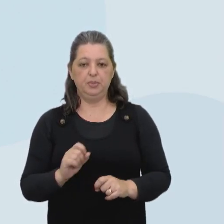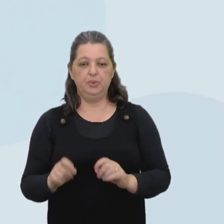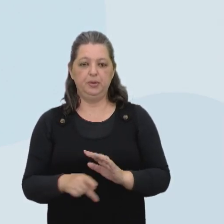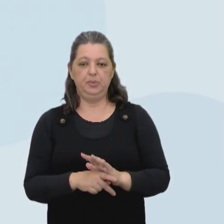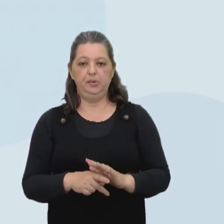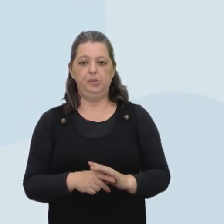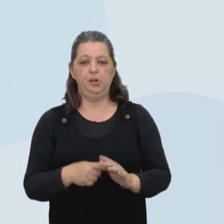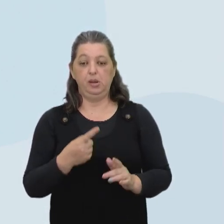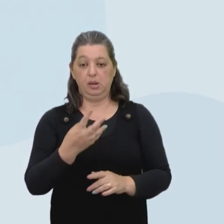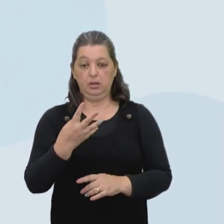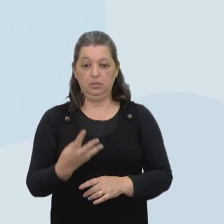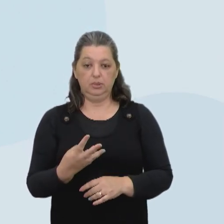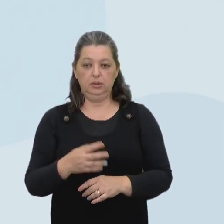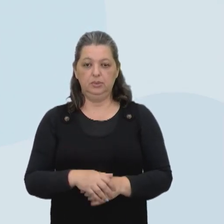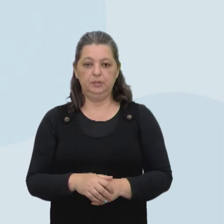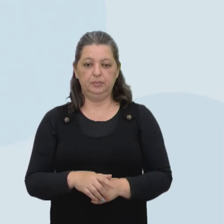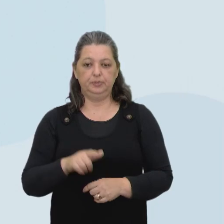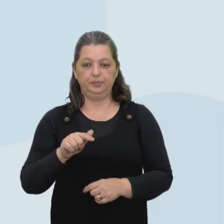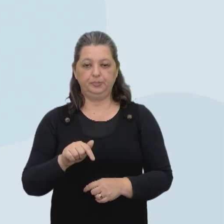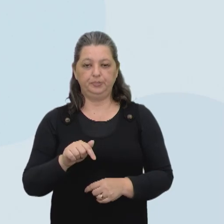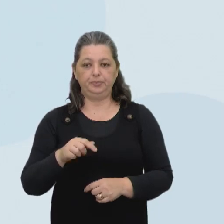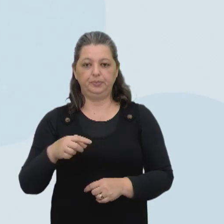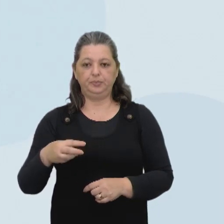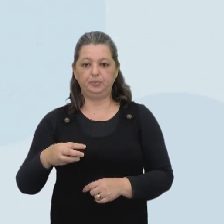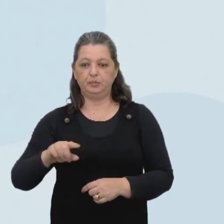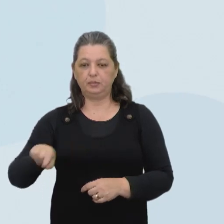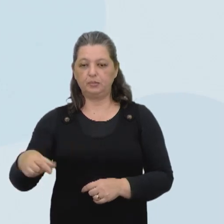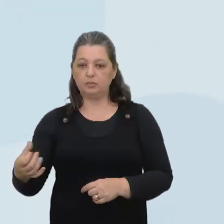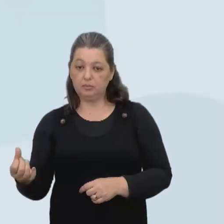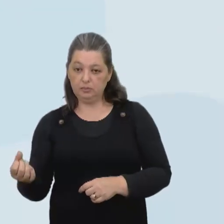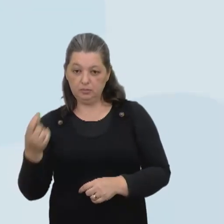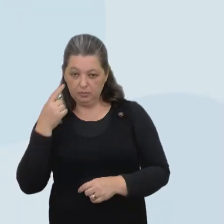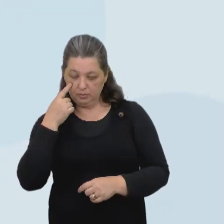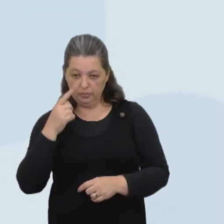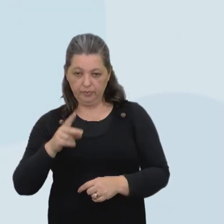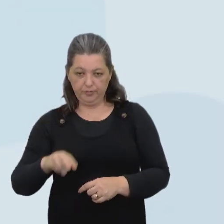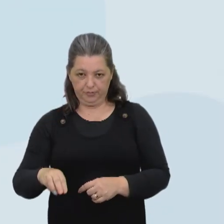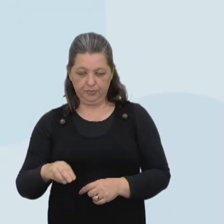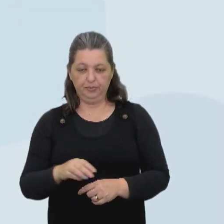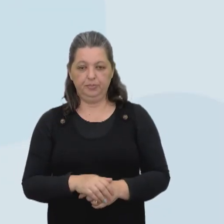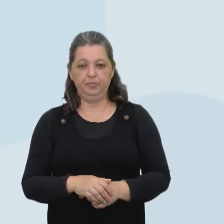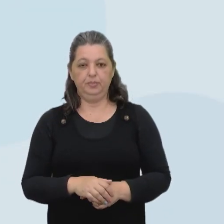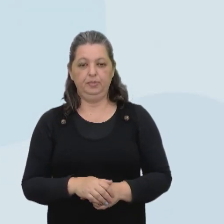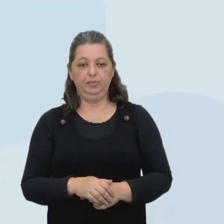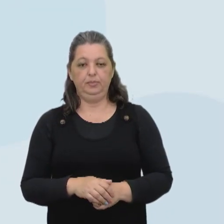mais 2, 14. Com uma casa, então deu aí